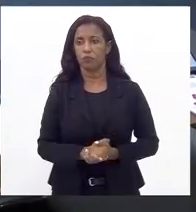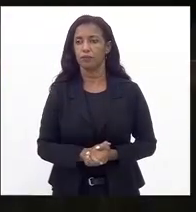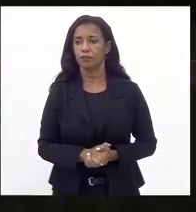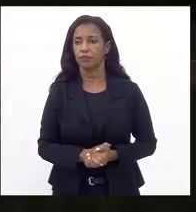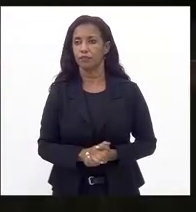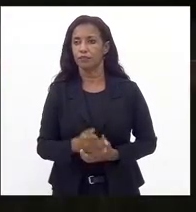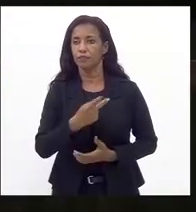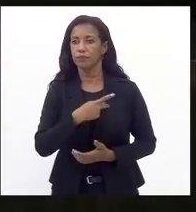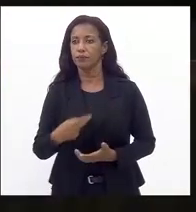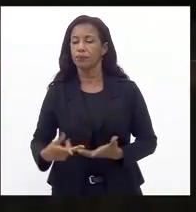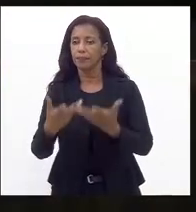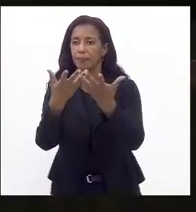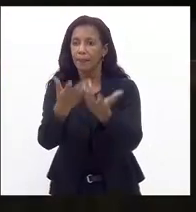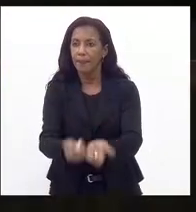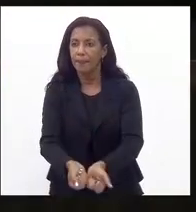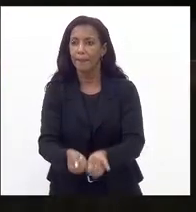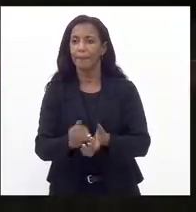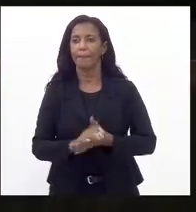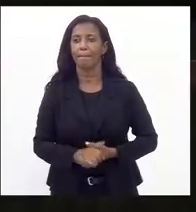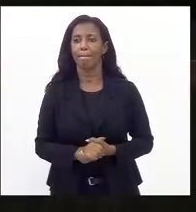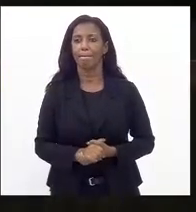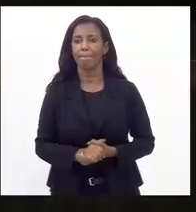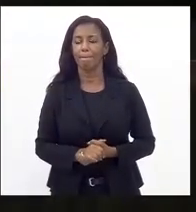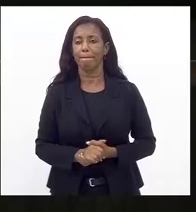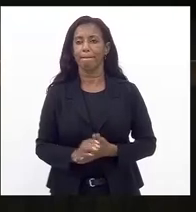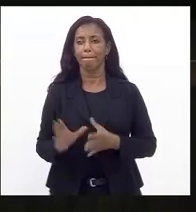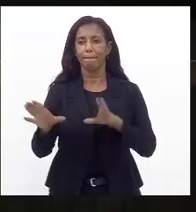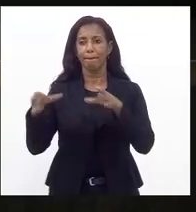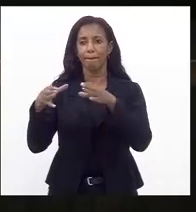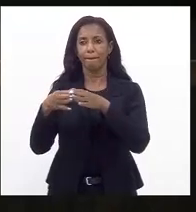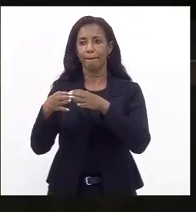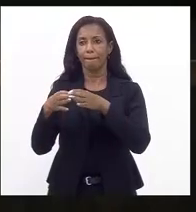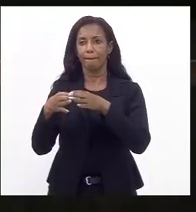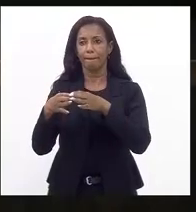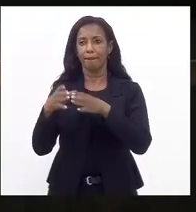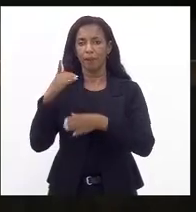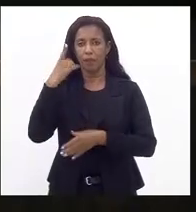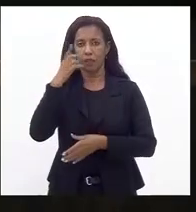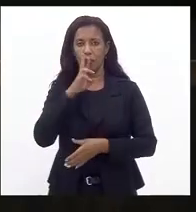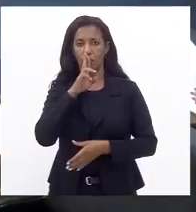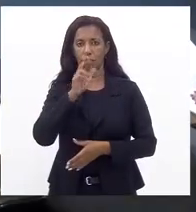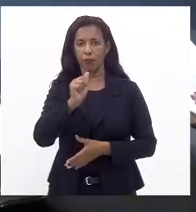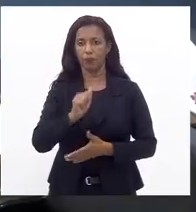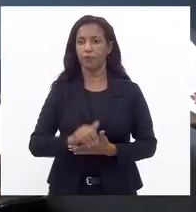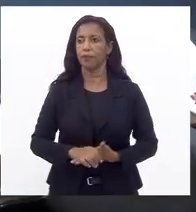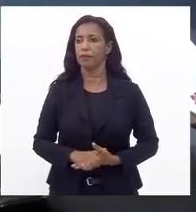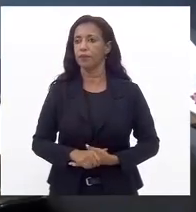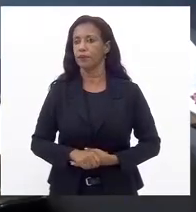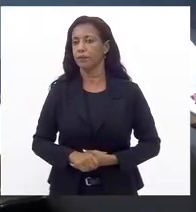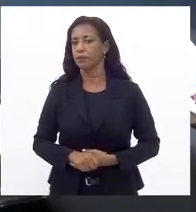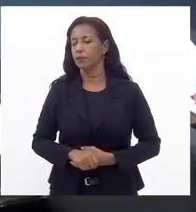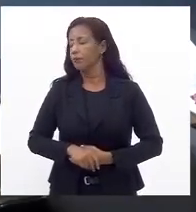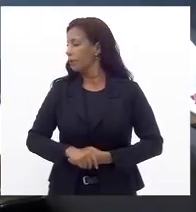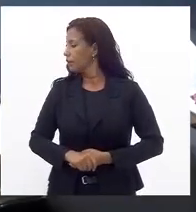a presidência de férias da comissão de servidores públicos tá doido de mármore